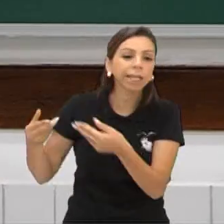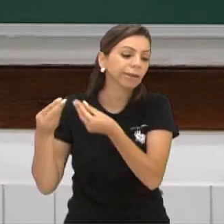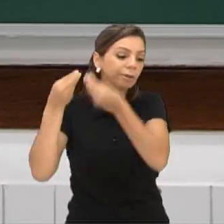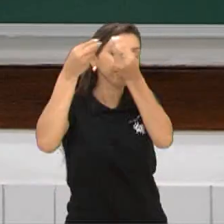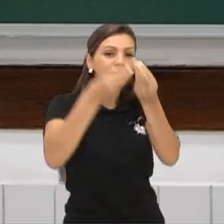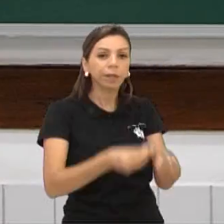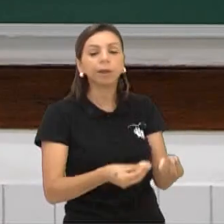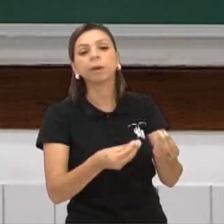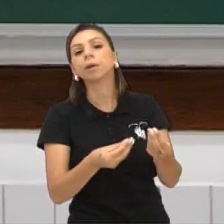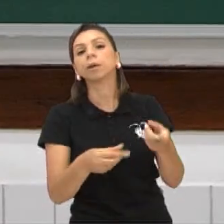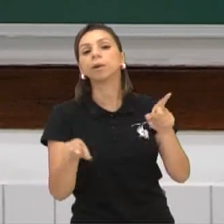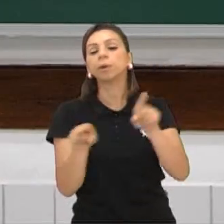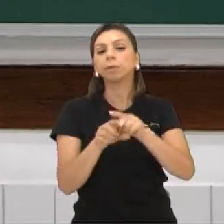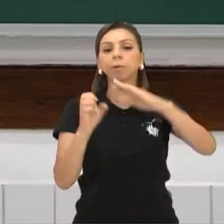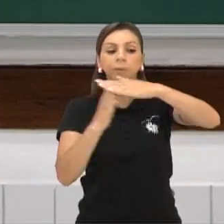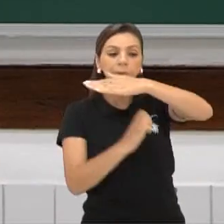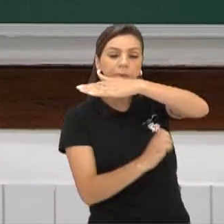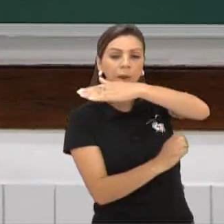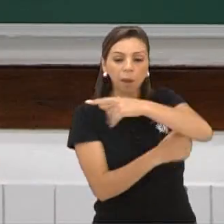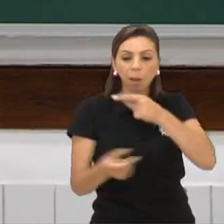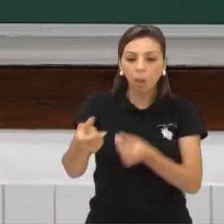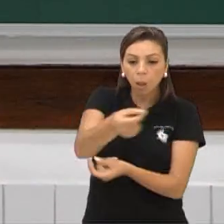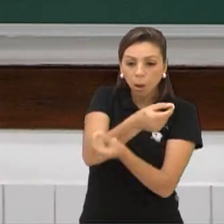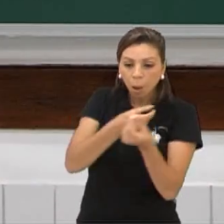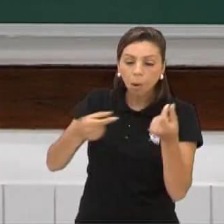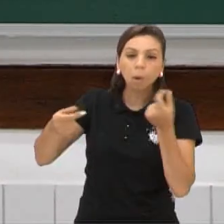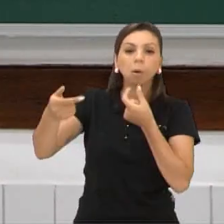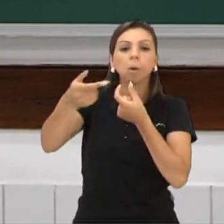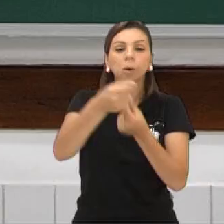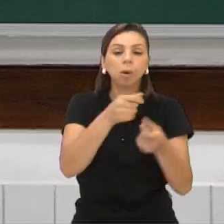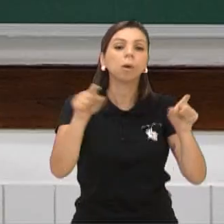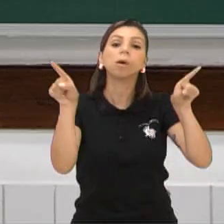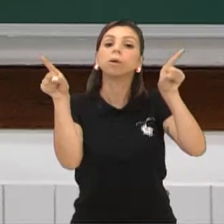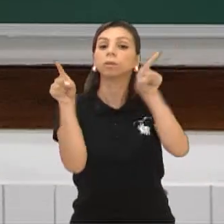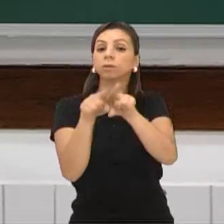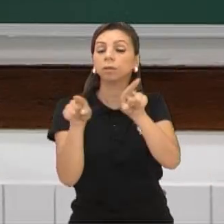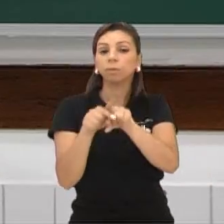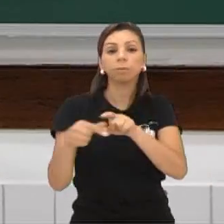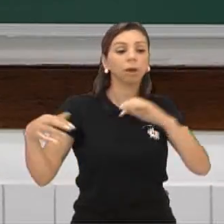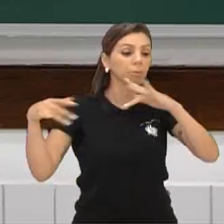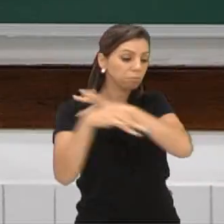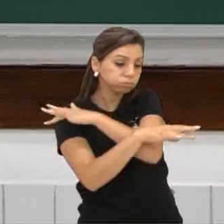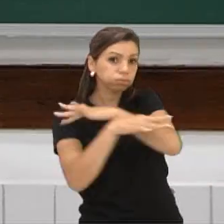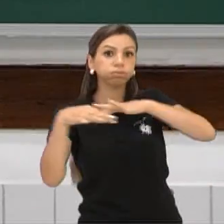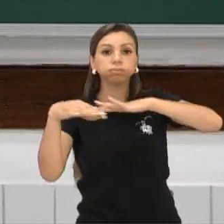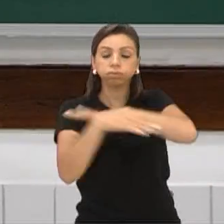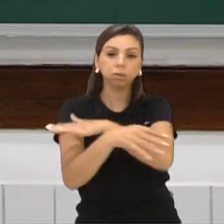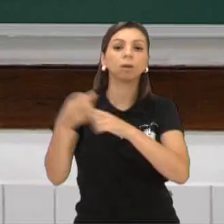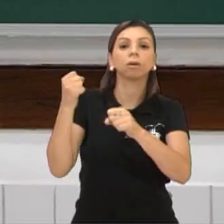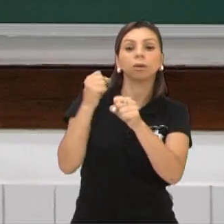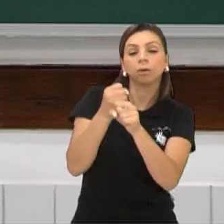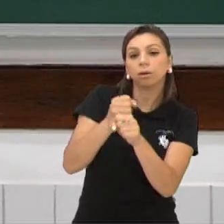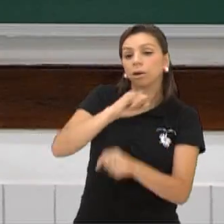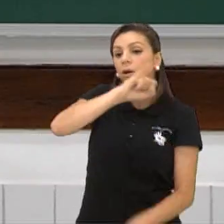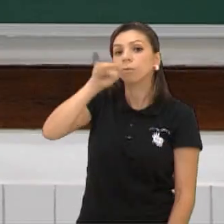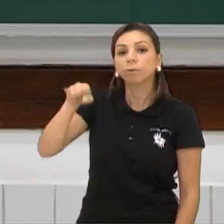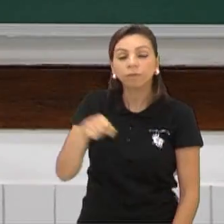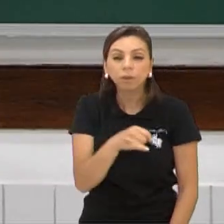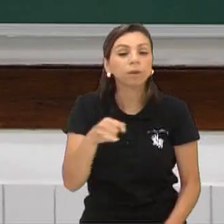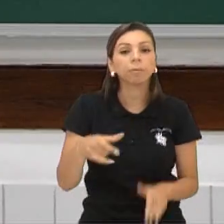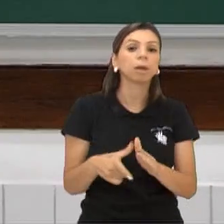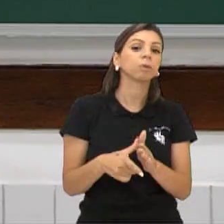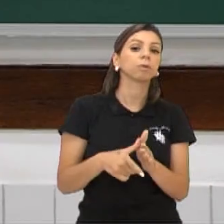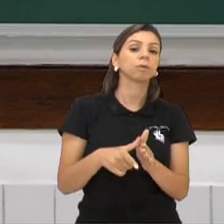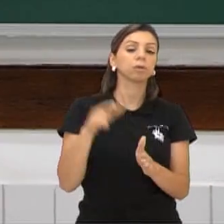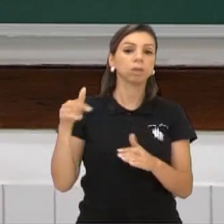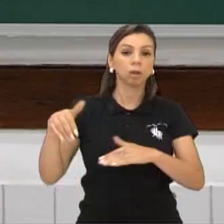estruturação mercantil, movimentação interna, construção de vias, aproveitamento das vias anteriores, como